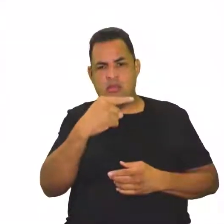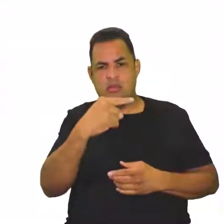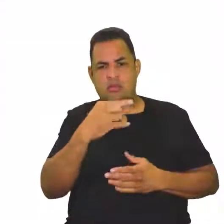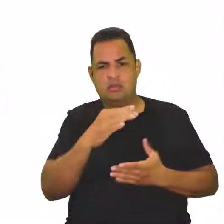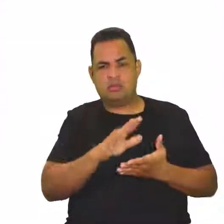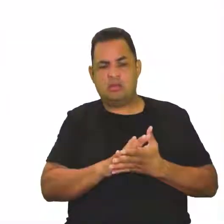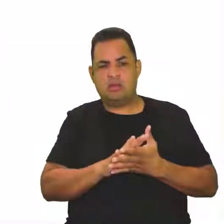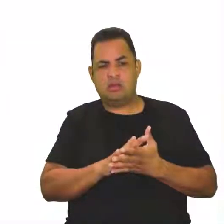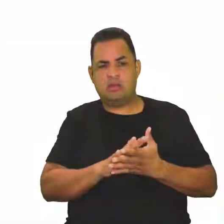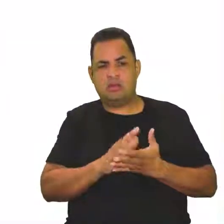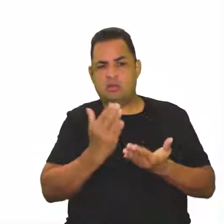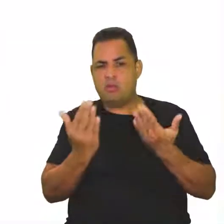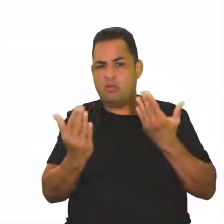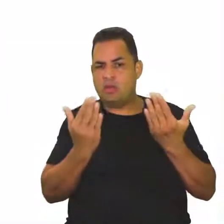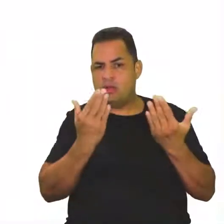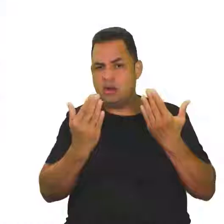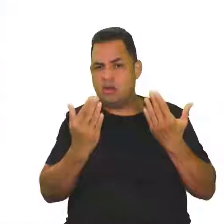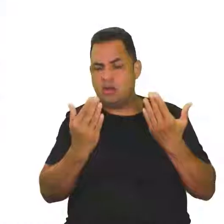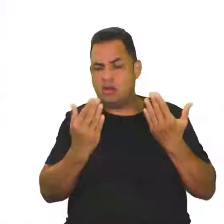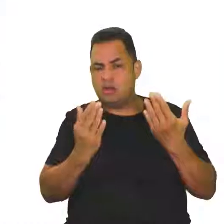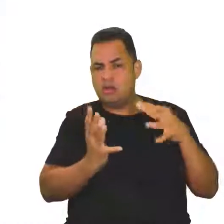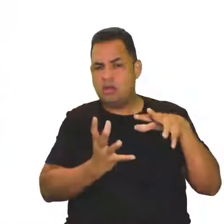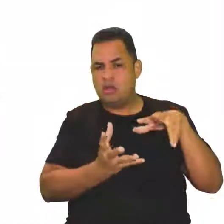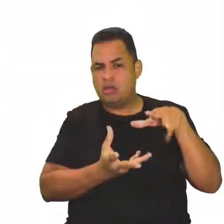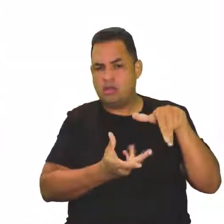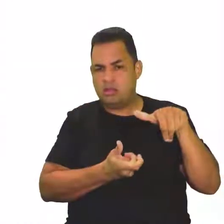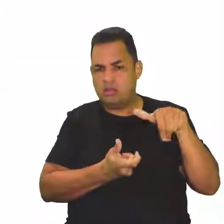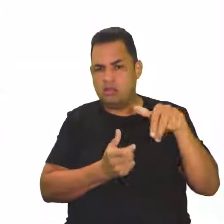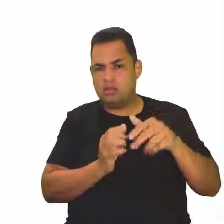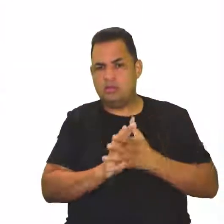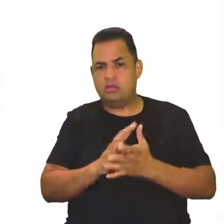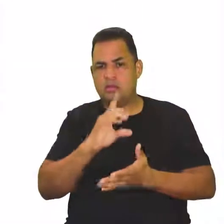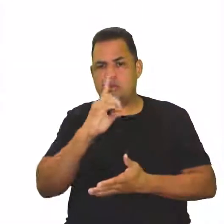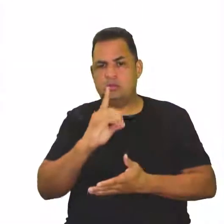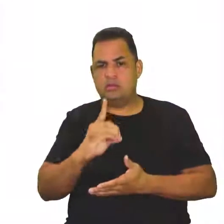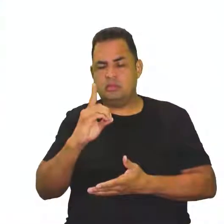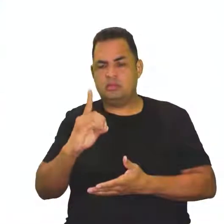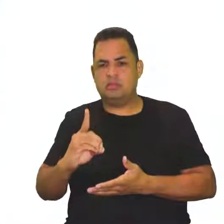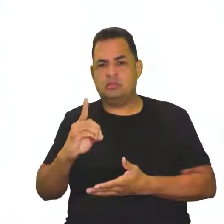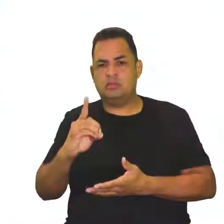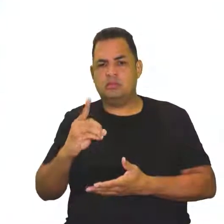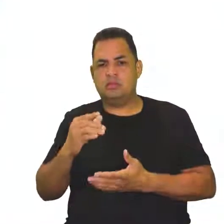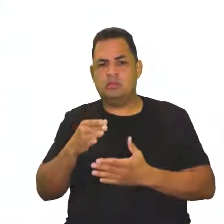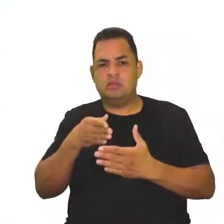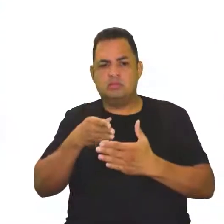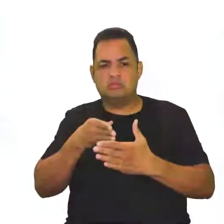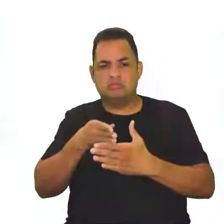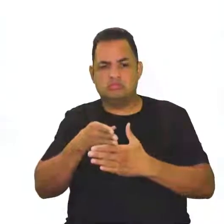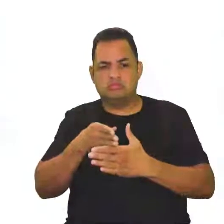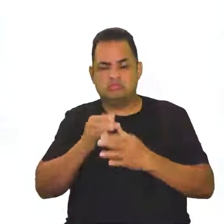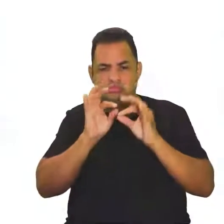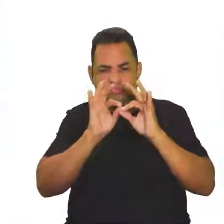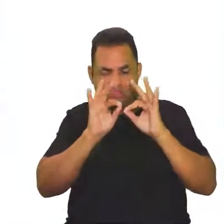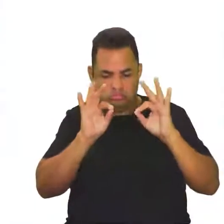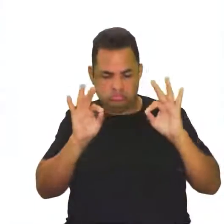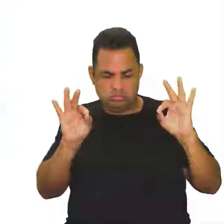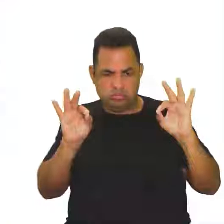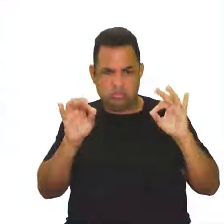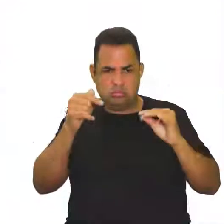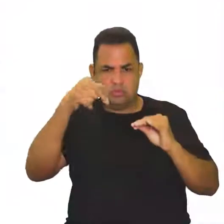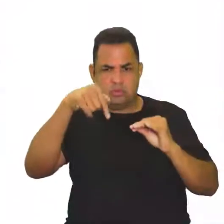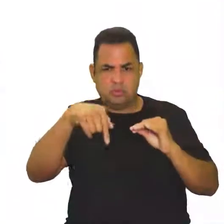relação à Terra. Devido a DDP, elétrons fluirão pelo fio, né, Terra,